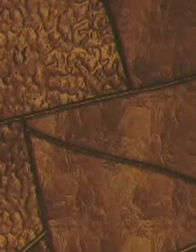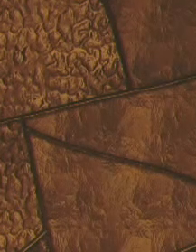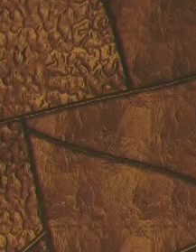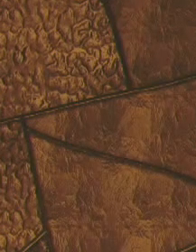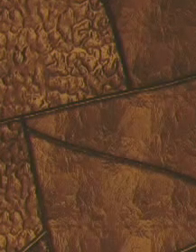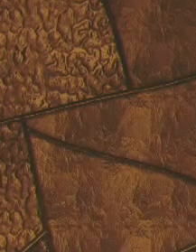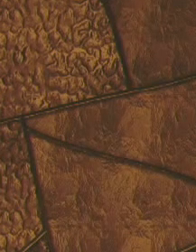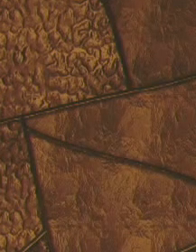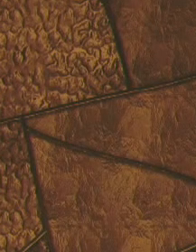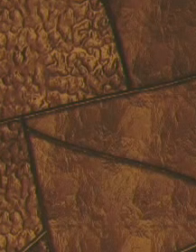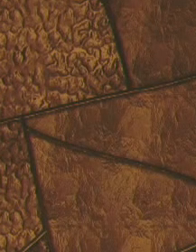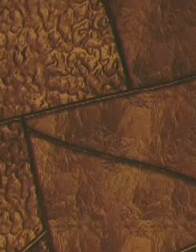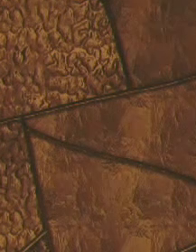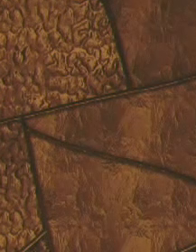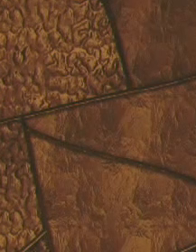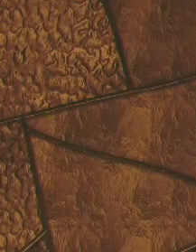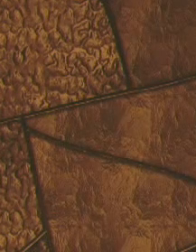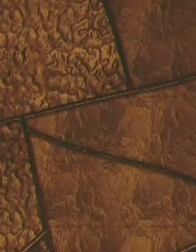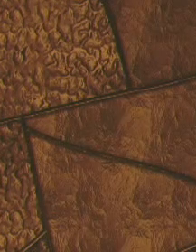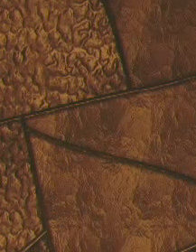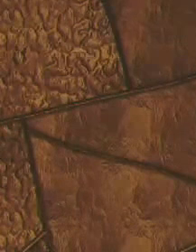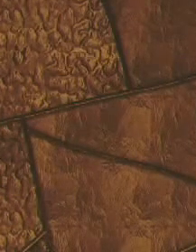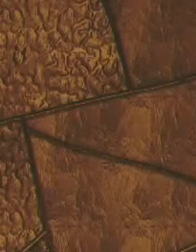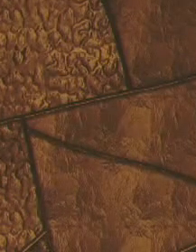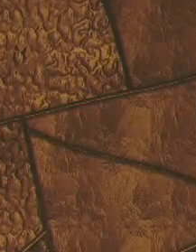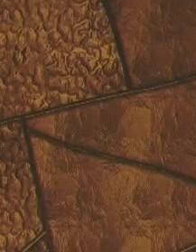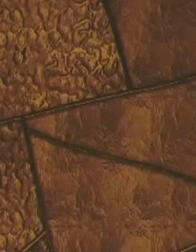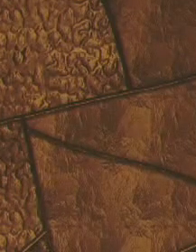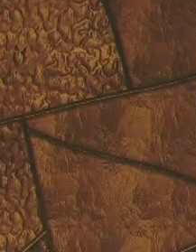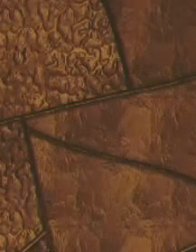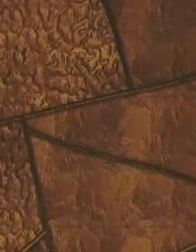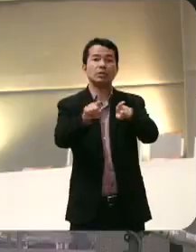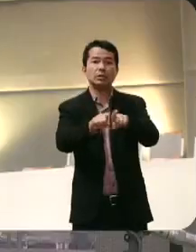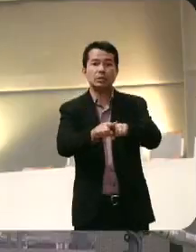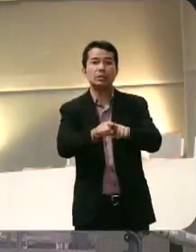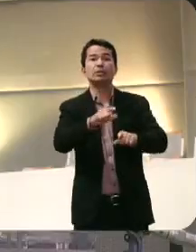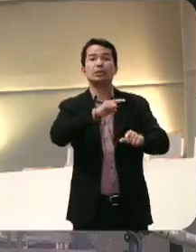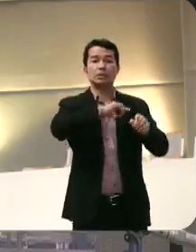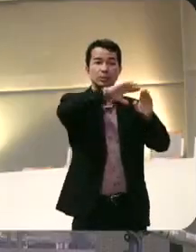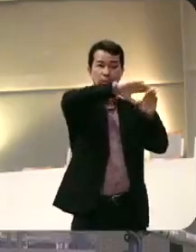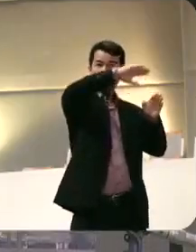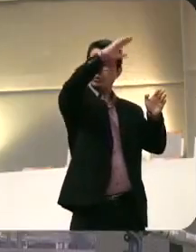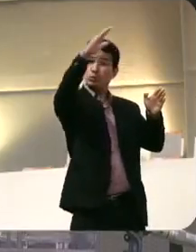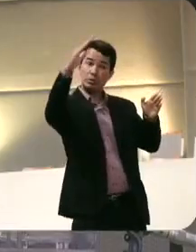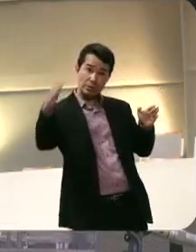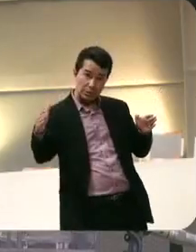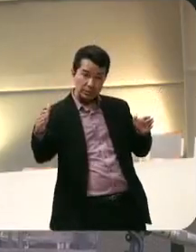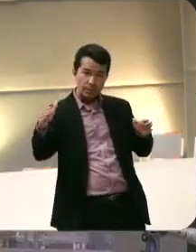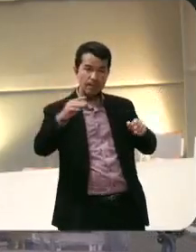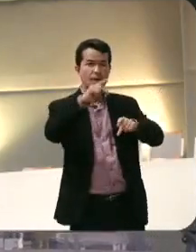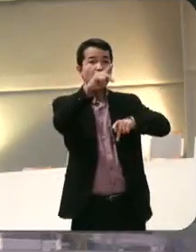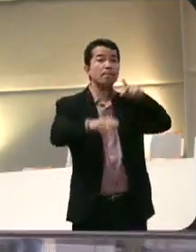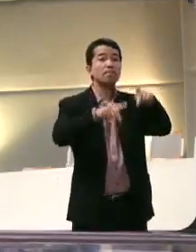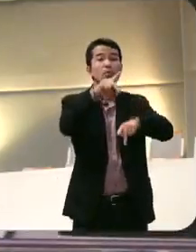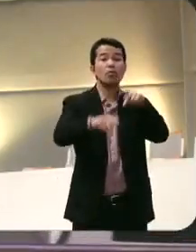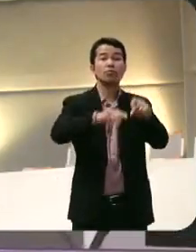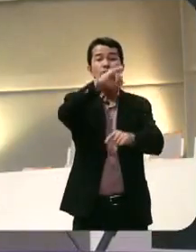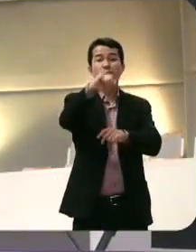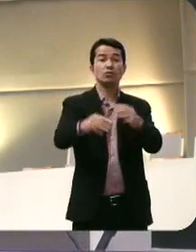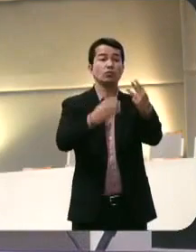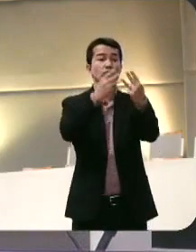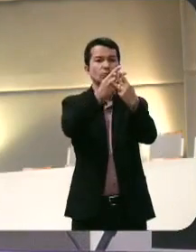israelitas não usaram mais nenhum enfeite. Tudo aquilo que remetia